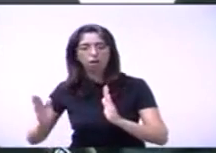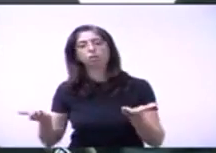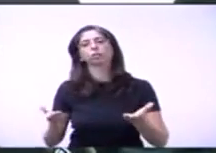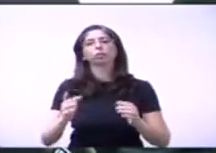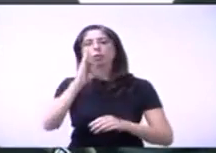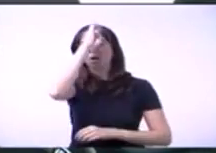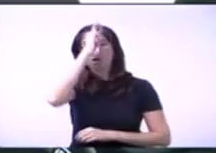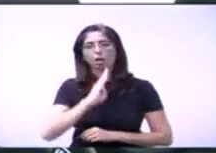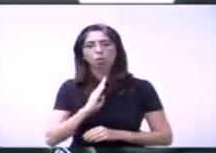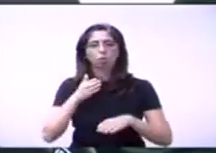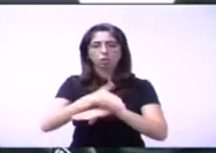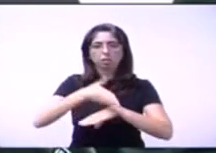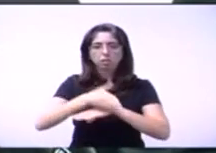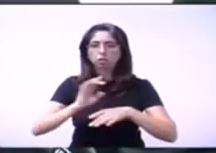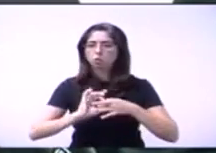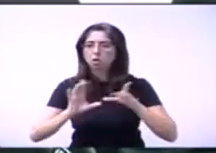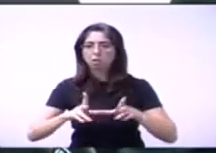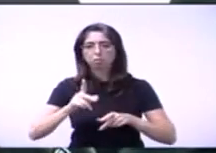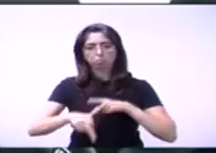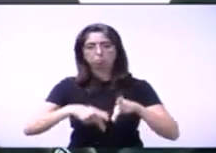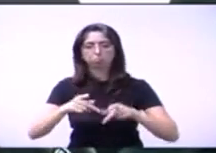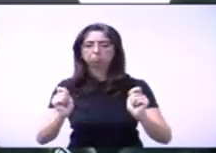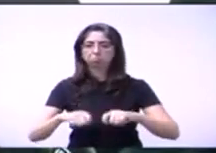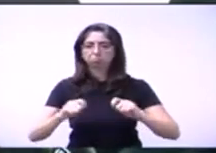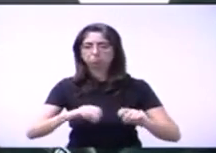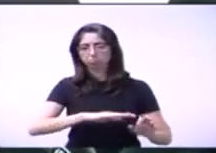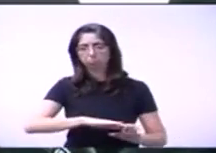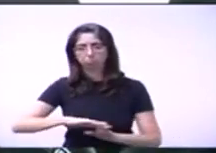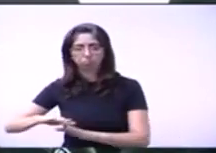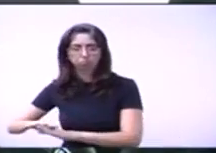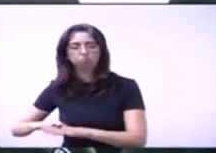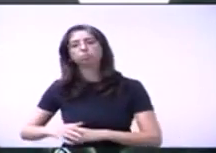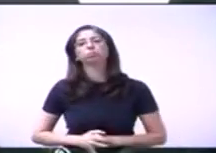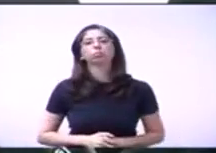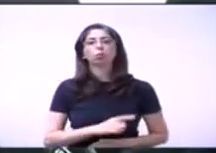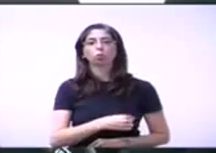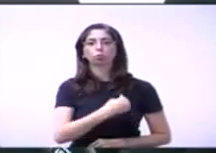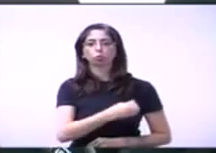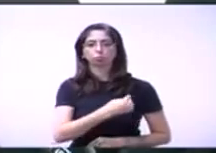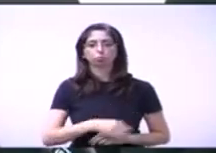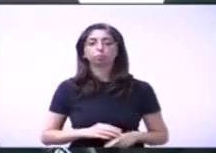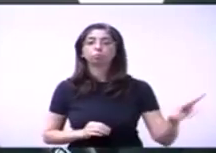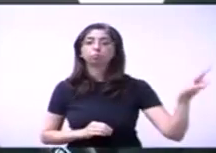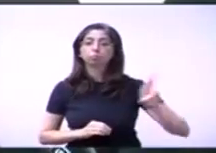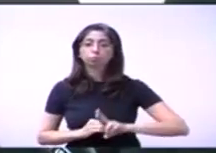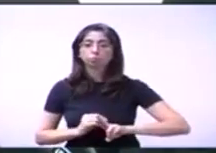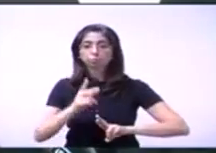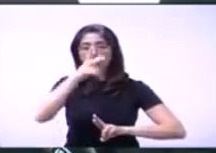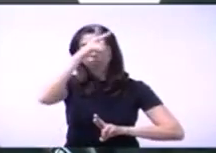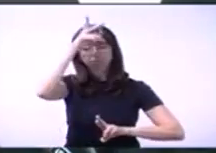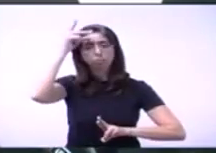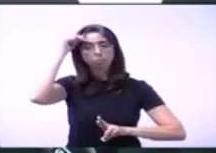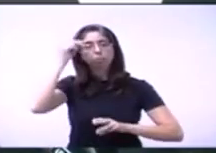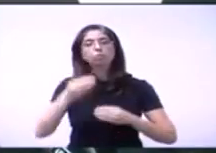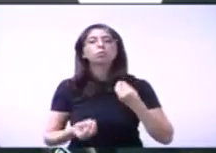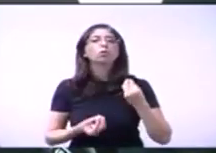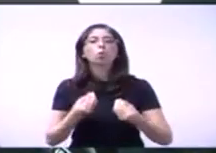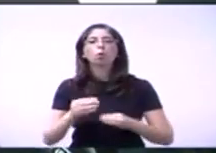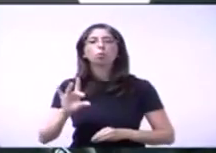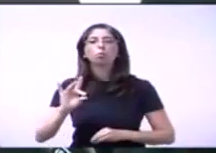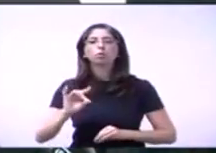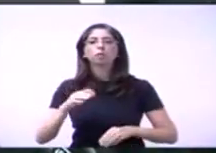Dr. João Mota, requer informações ao Executivo sobre como está a implantação do selo